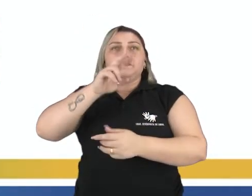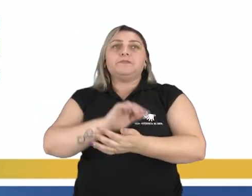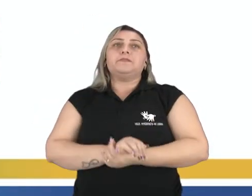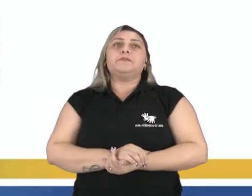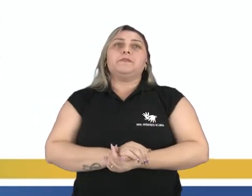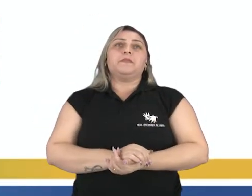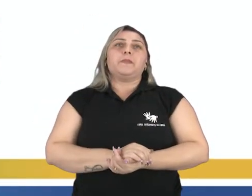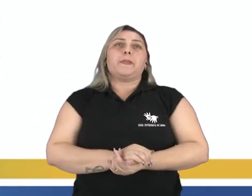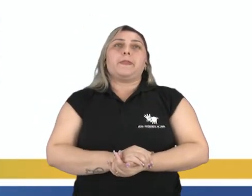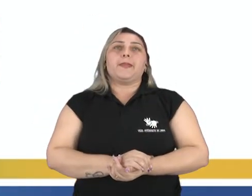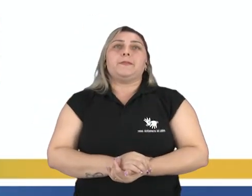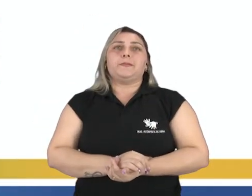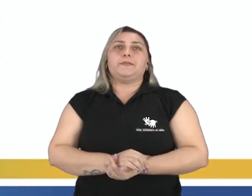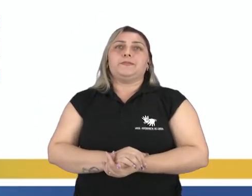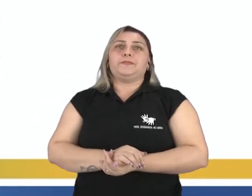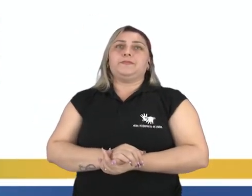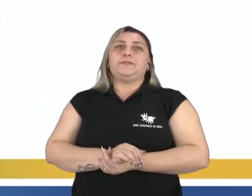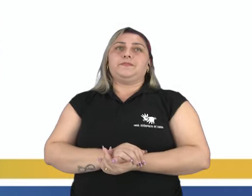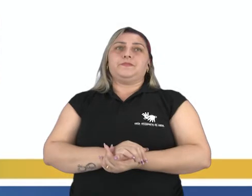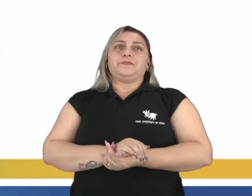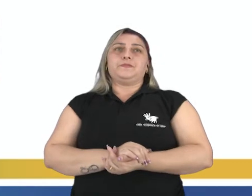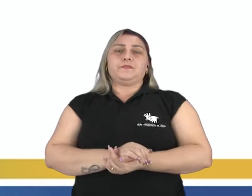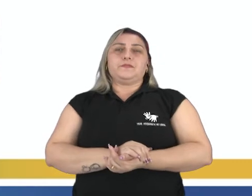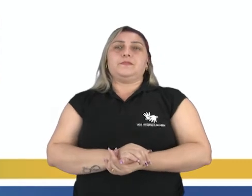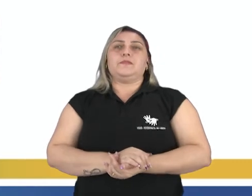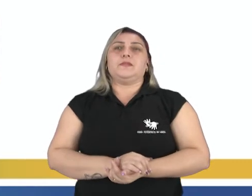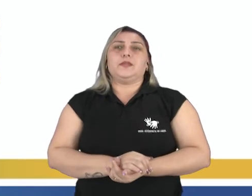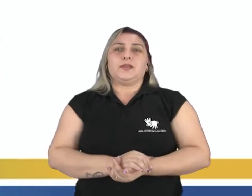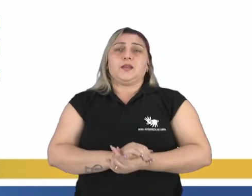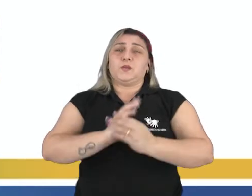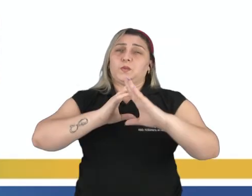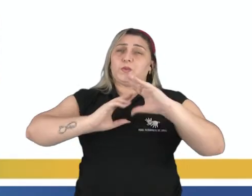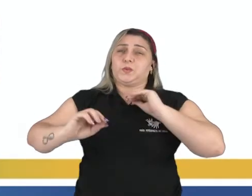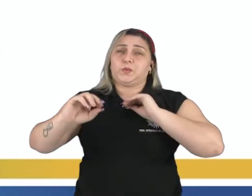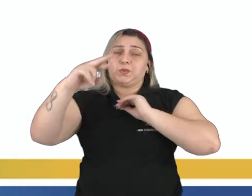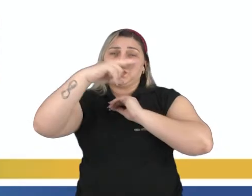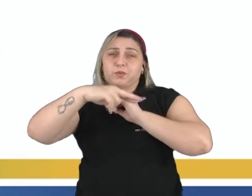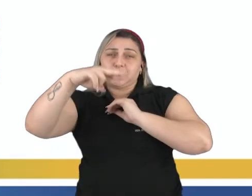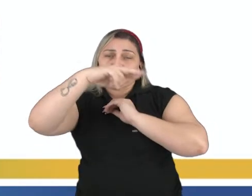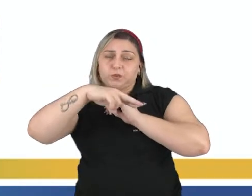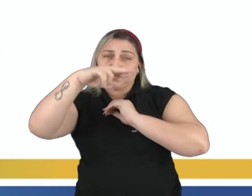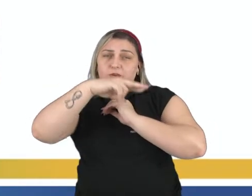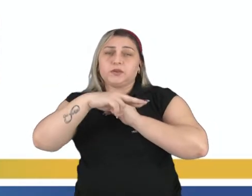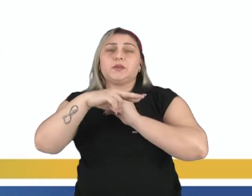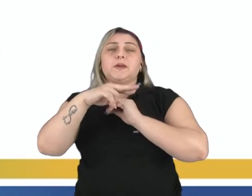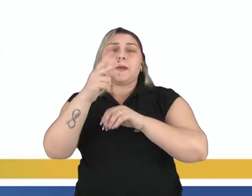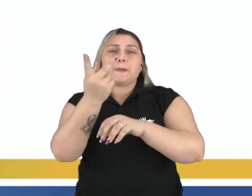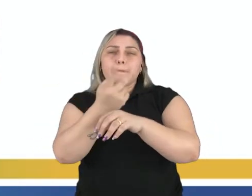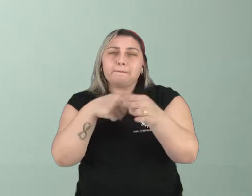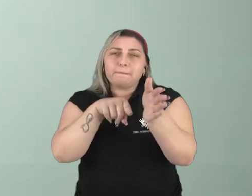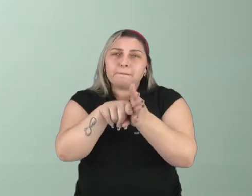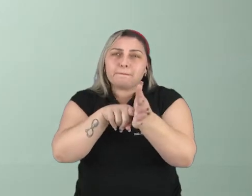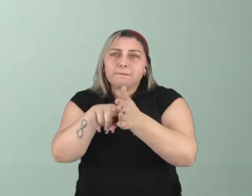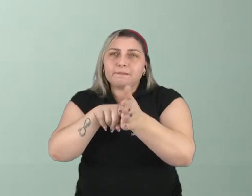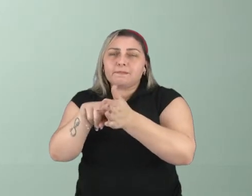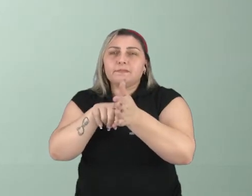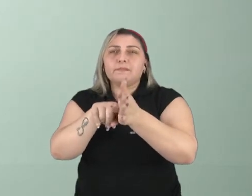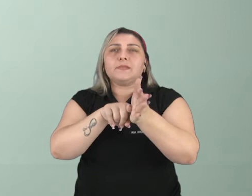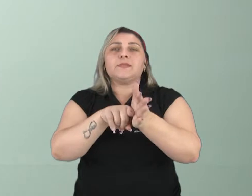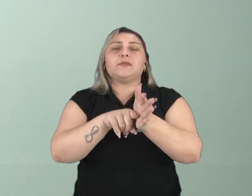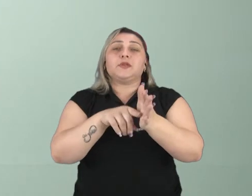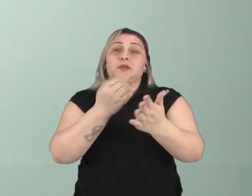essa é a ação que ele vai produzindo ali dentro da história toda aquela a investigação que ele fez tudo aquilo ali é uma forma